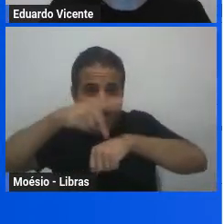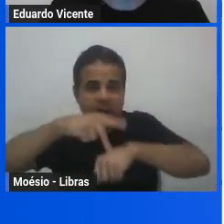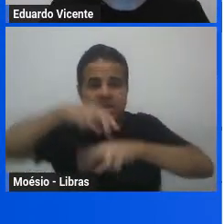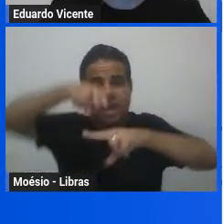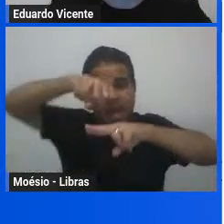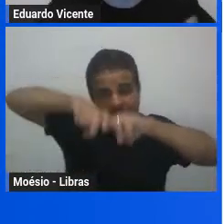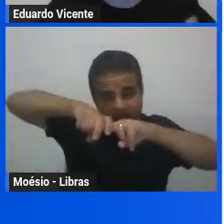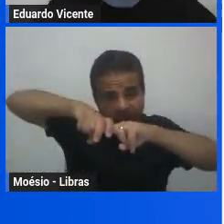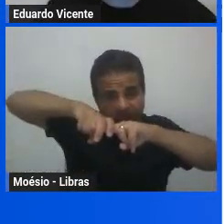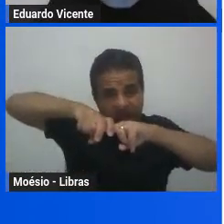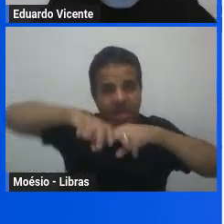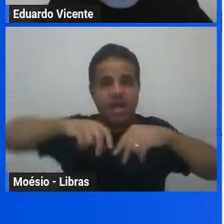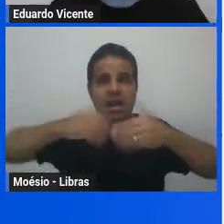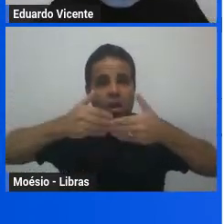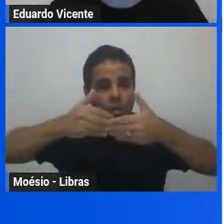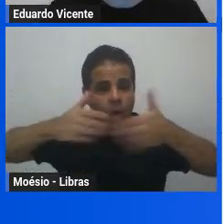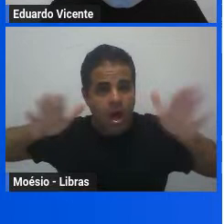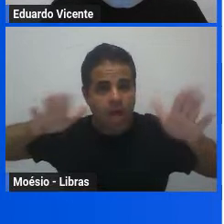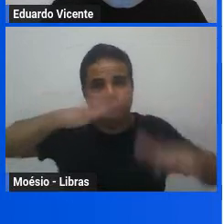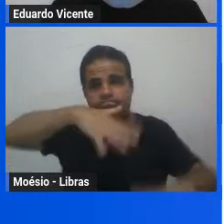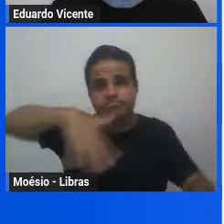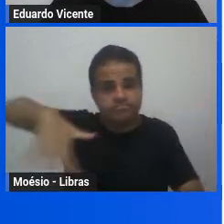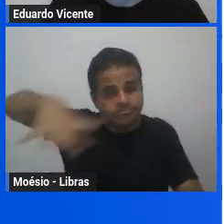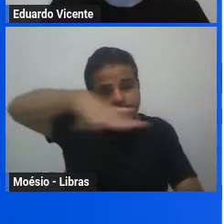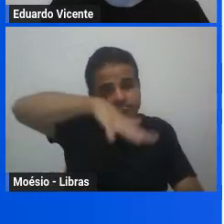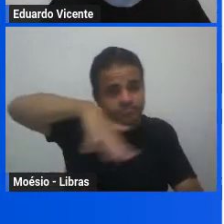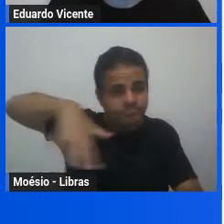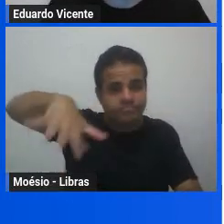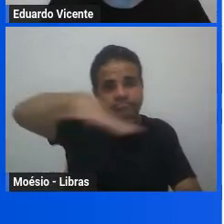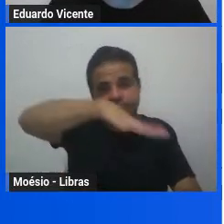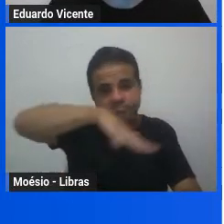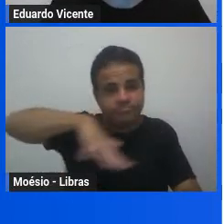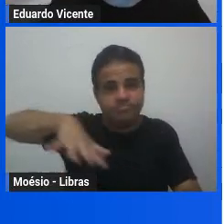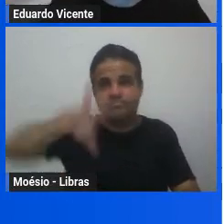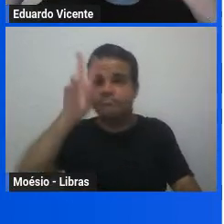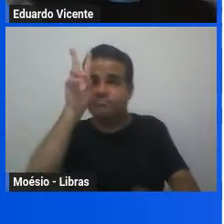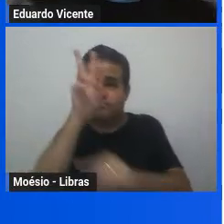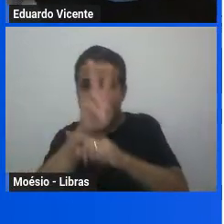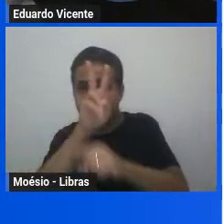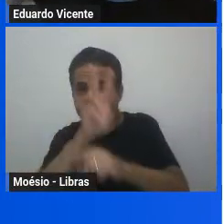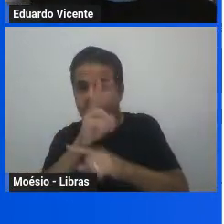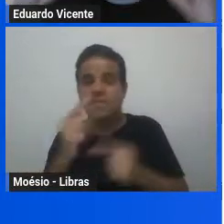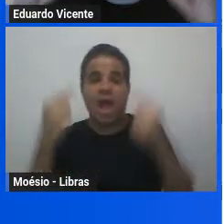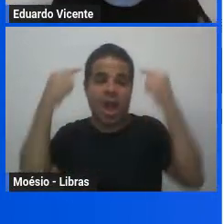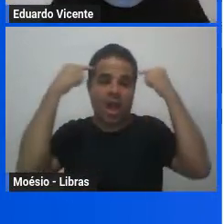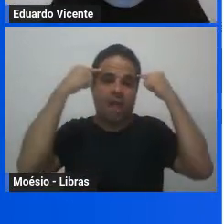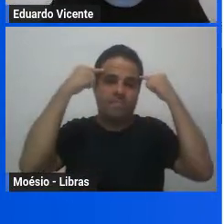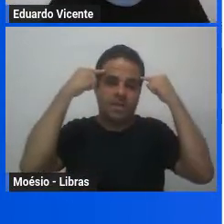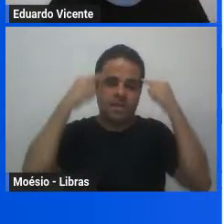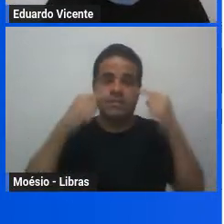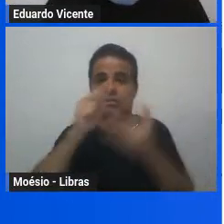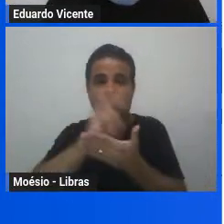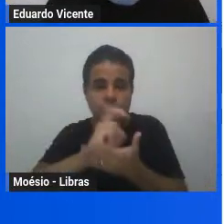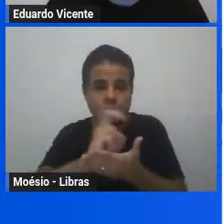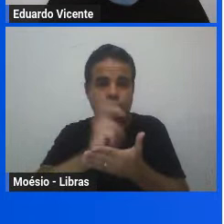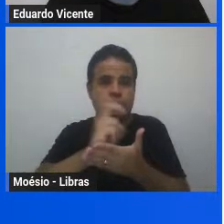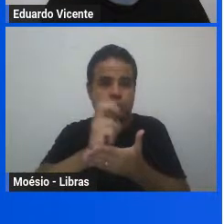cadeira, eu abro espaço. Vou fazer a proteção da cabeça enquanto convulsiona, então eu